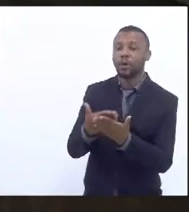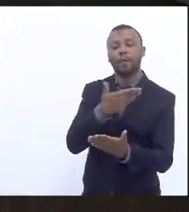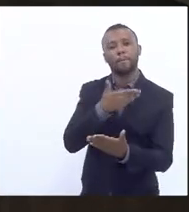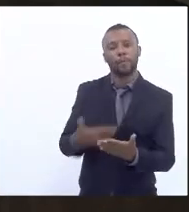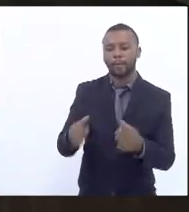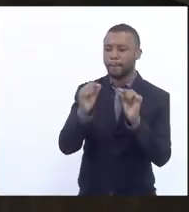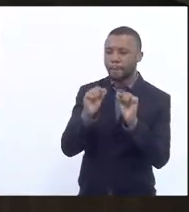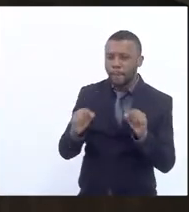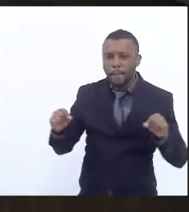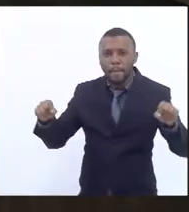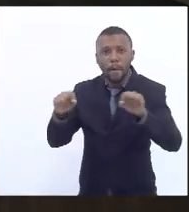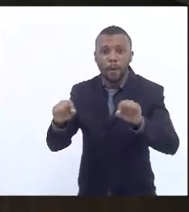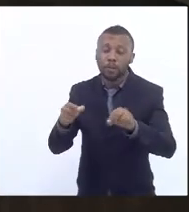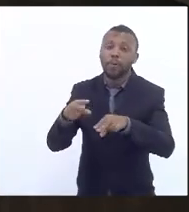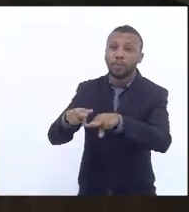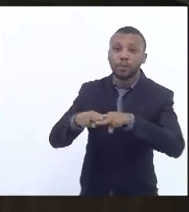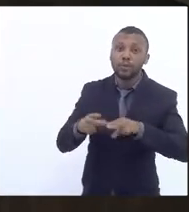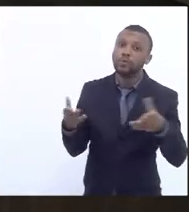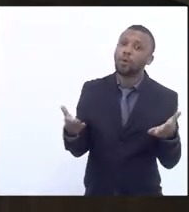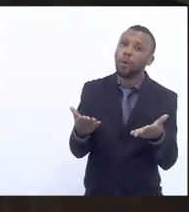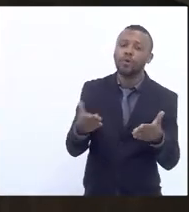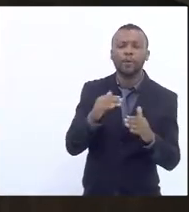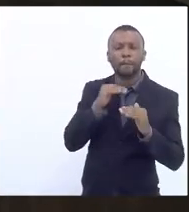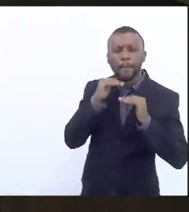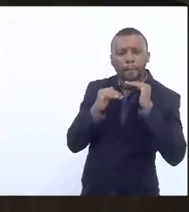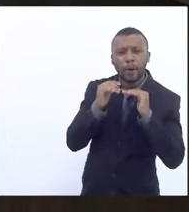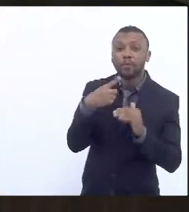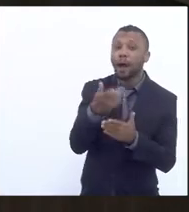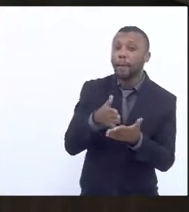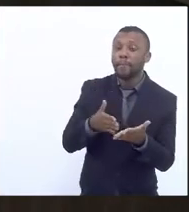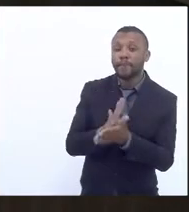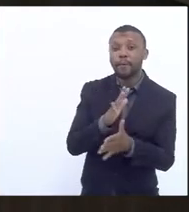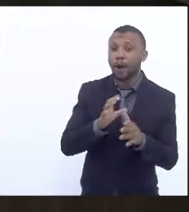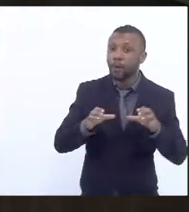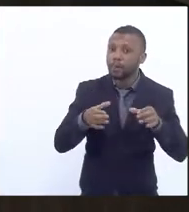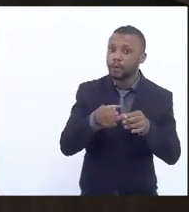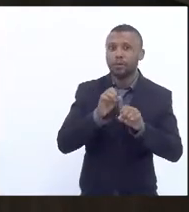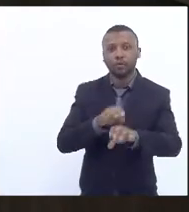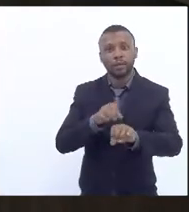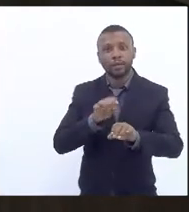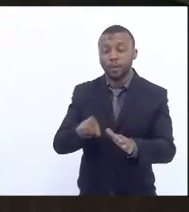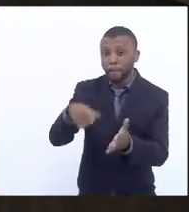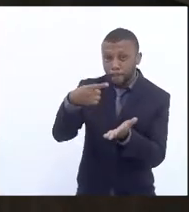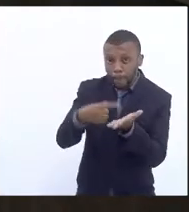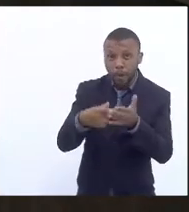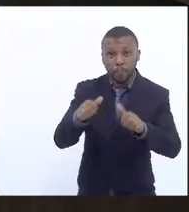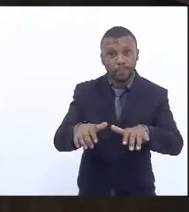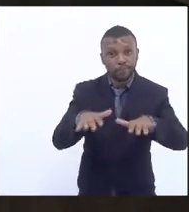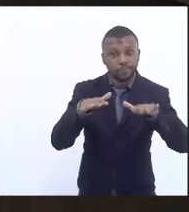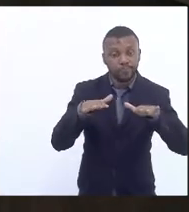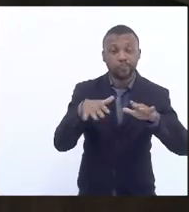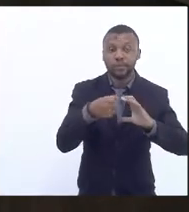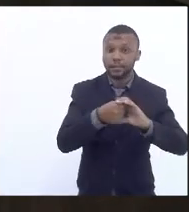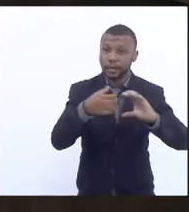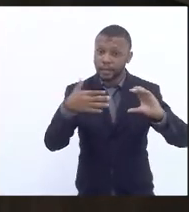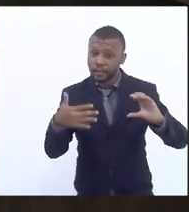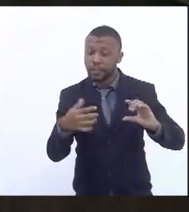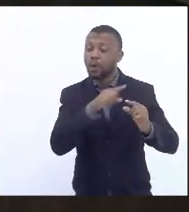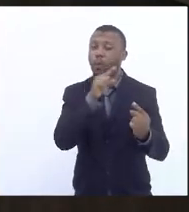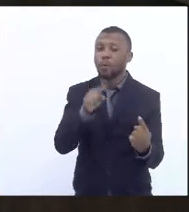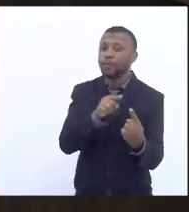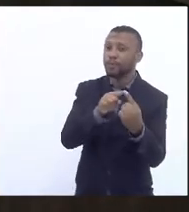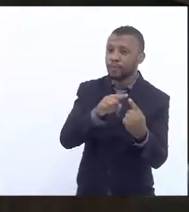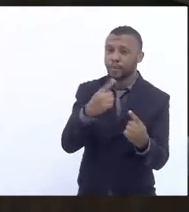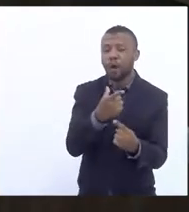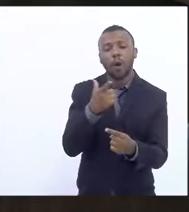o passo de hoje foi importante, aprovamos na Comissão de Educação uma audiência pública com caráter propositivo para ver se a gente consegue encontrar um